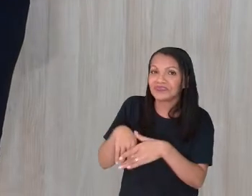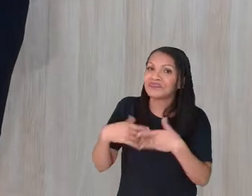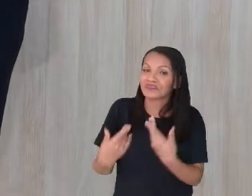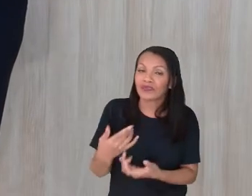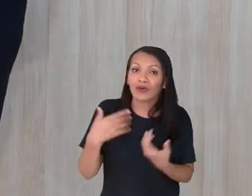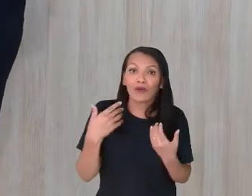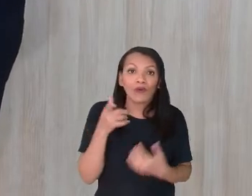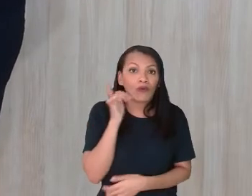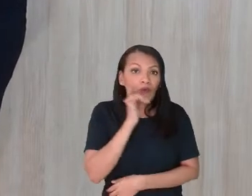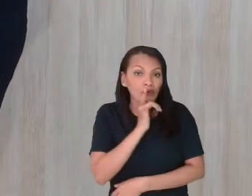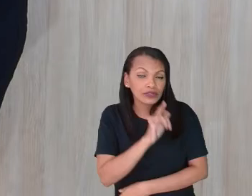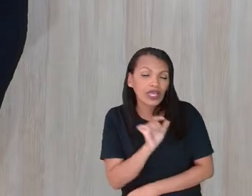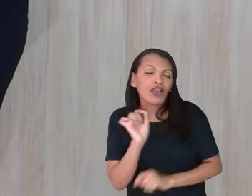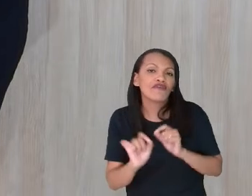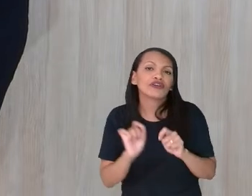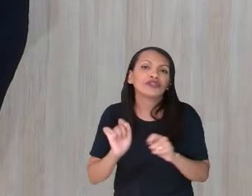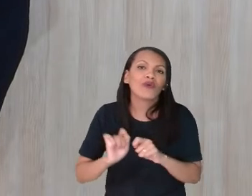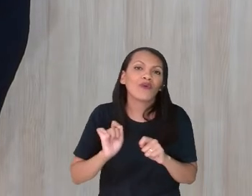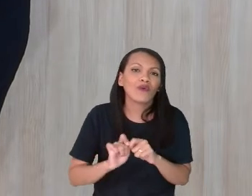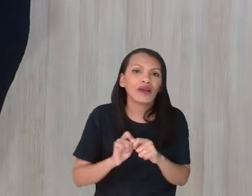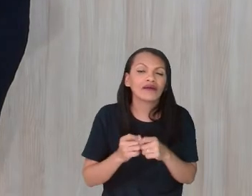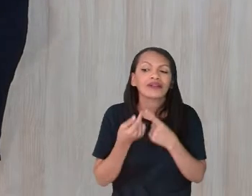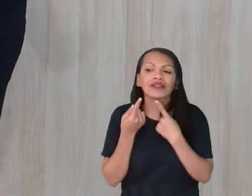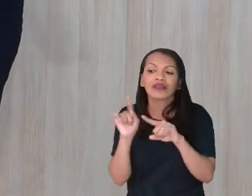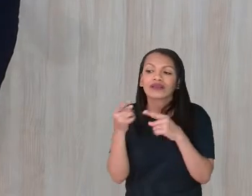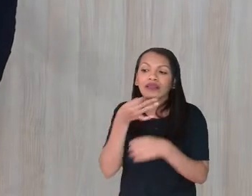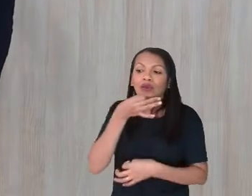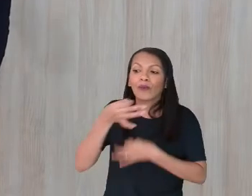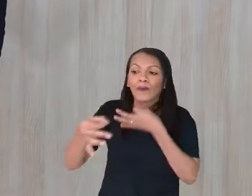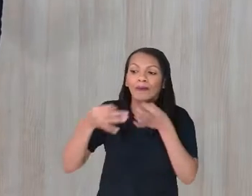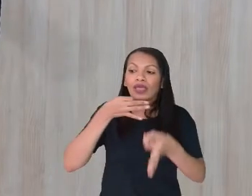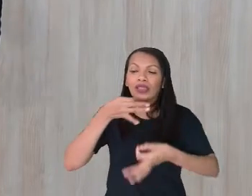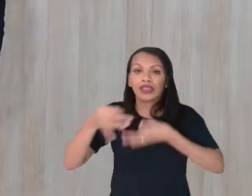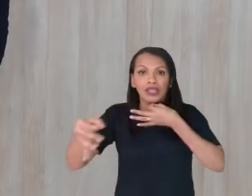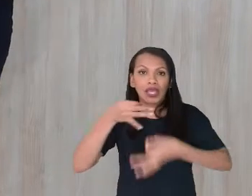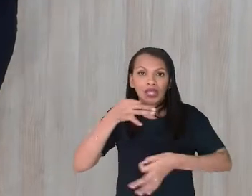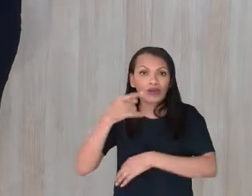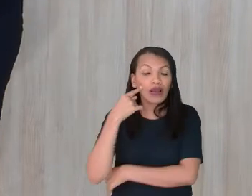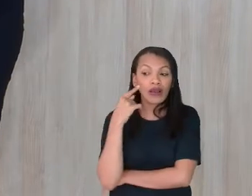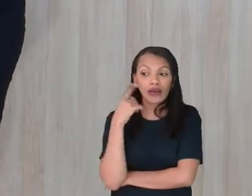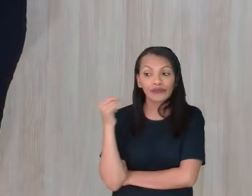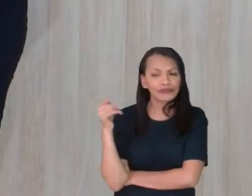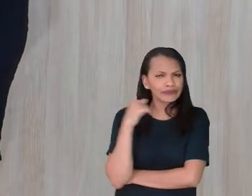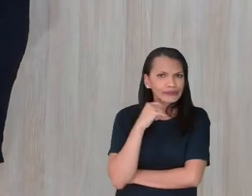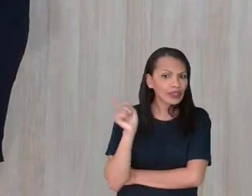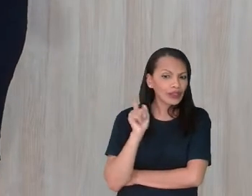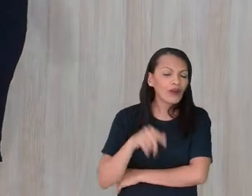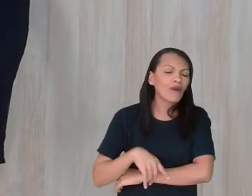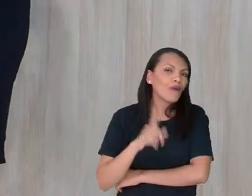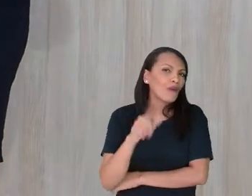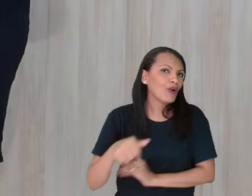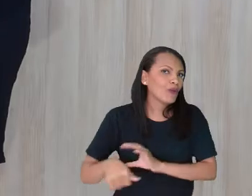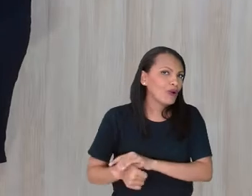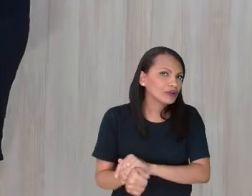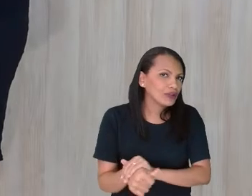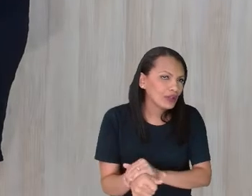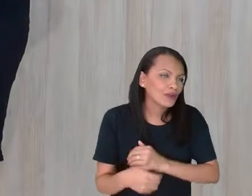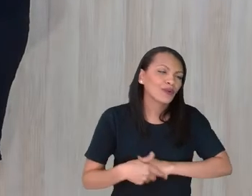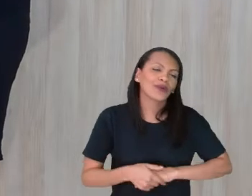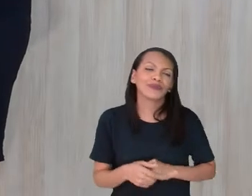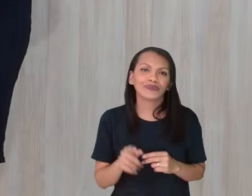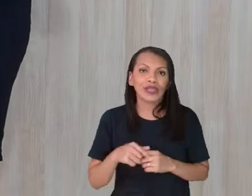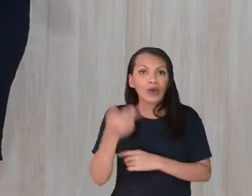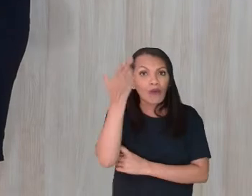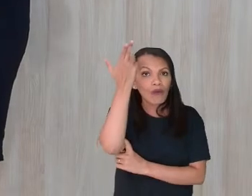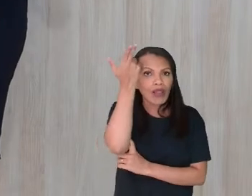essas críticas de maneira velada. Porque, ora, não é com isso, não é fulano, é uma tartaruga, é uma lebre, é